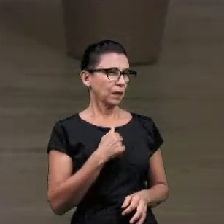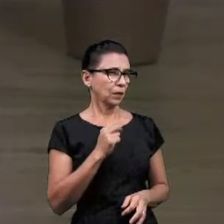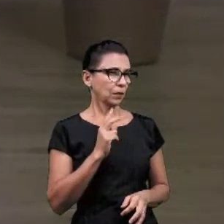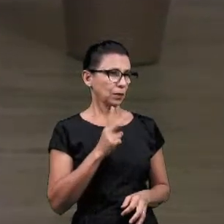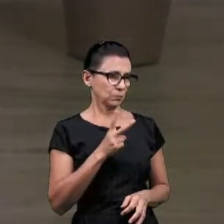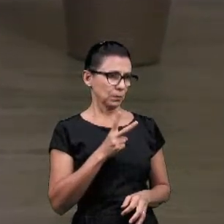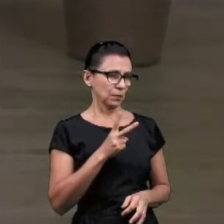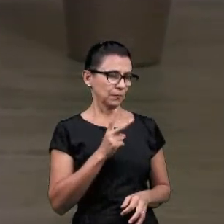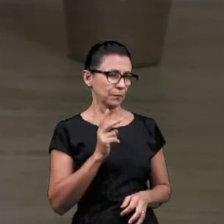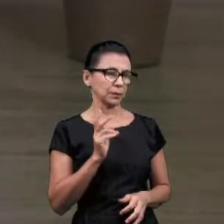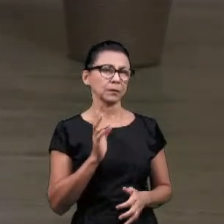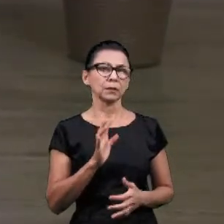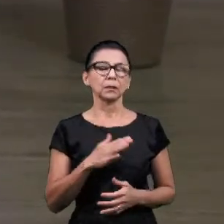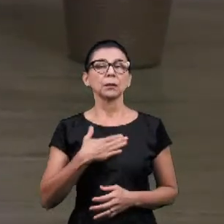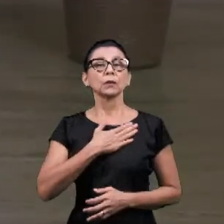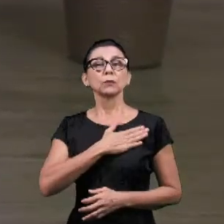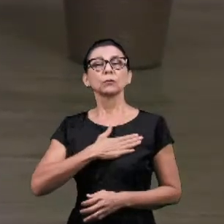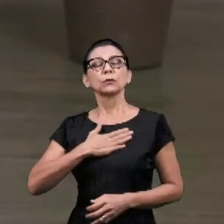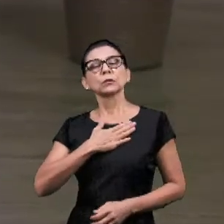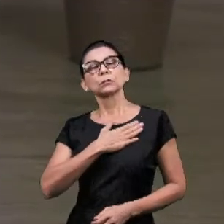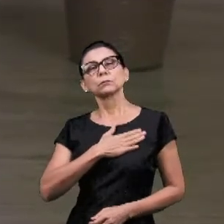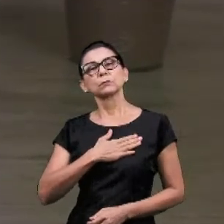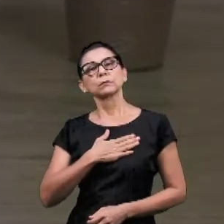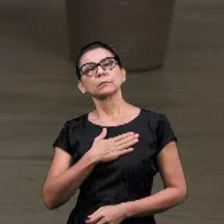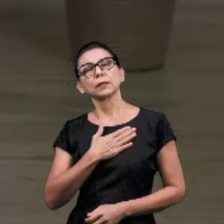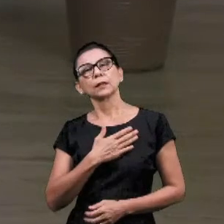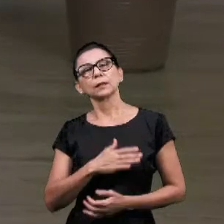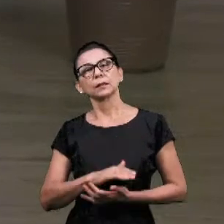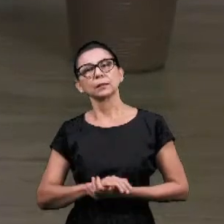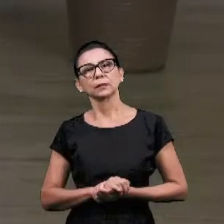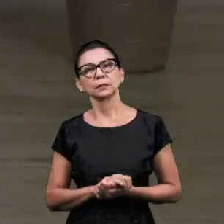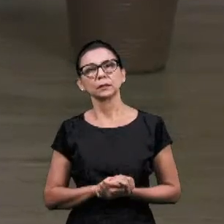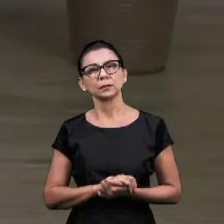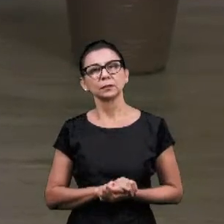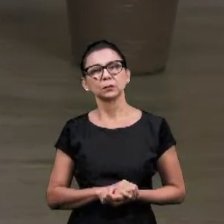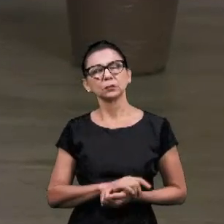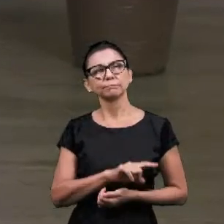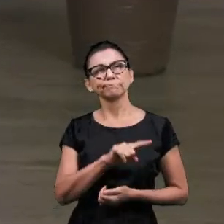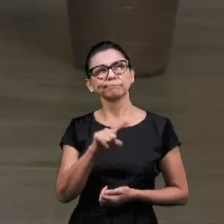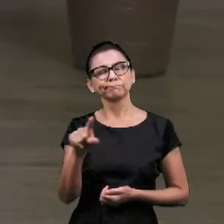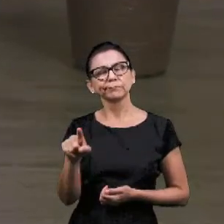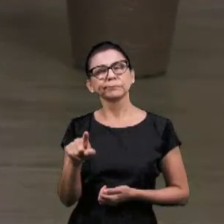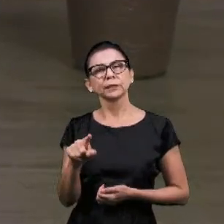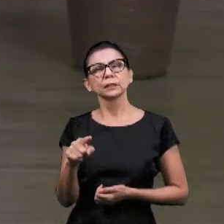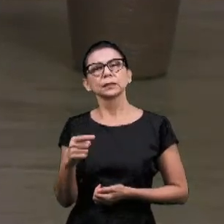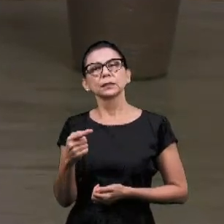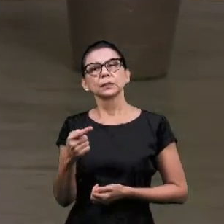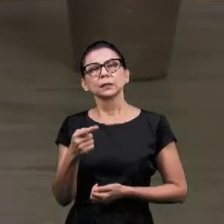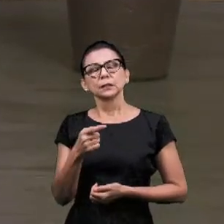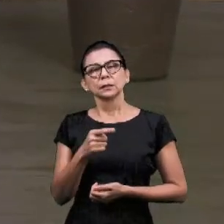eu sempre gosto muito de levar os irmãos a fazer uma reflexão.